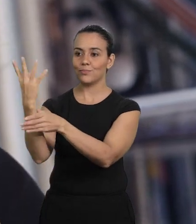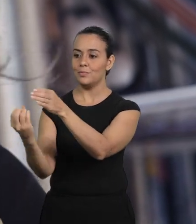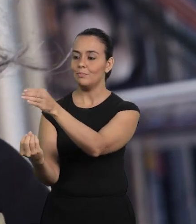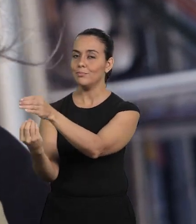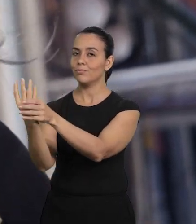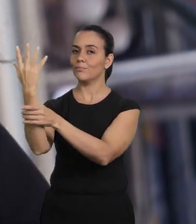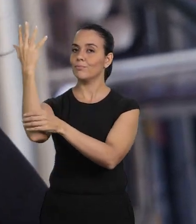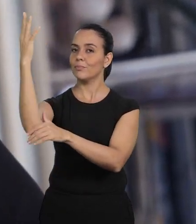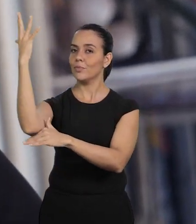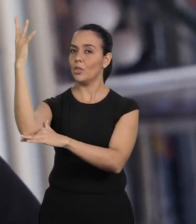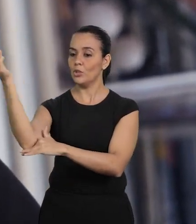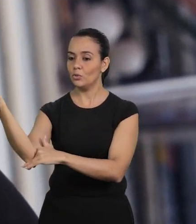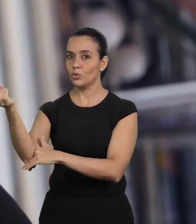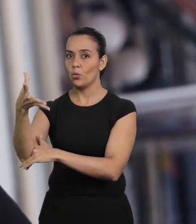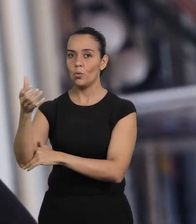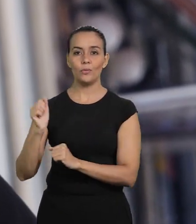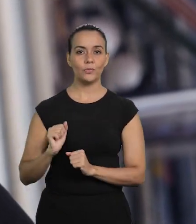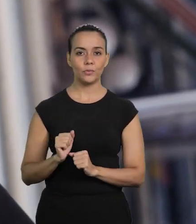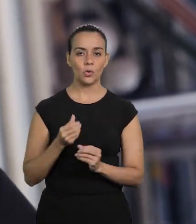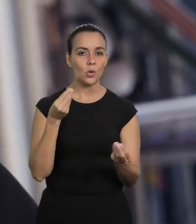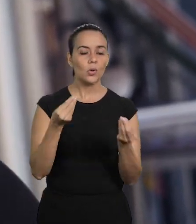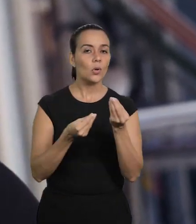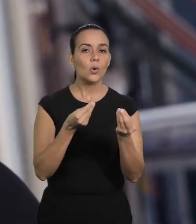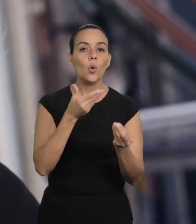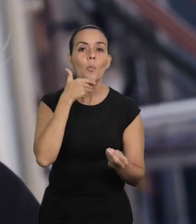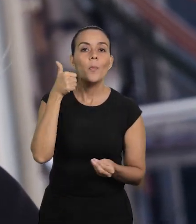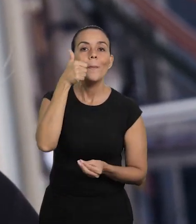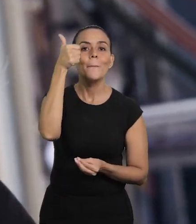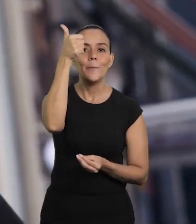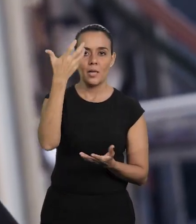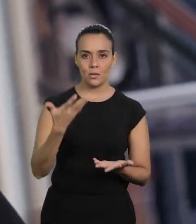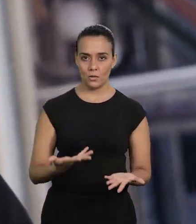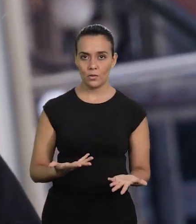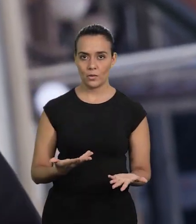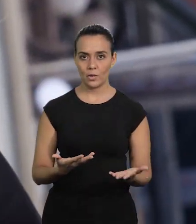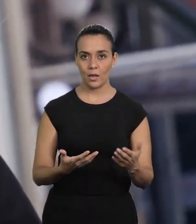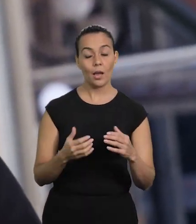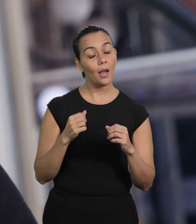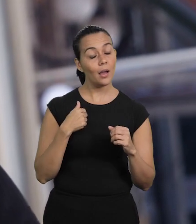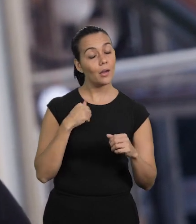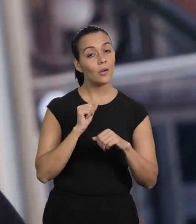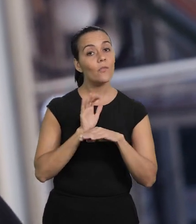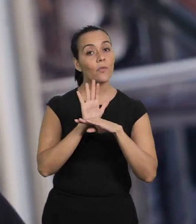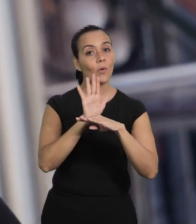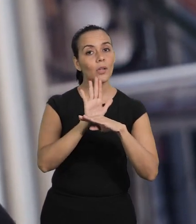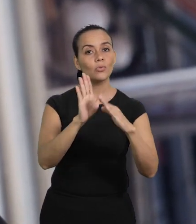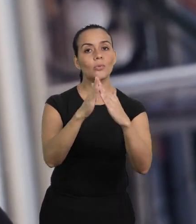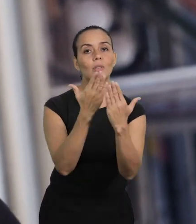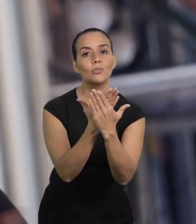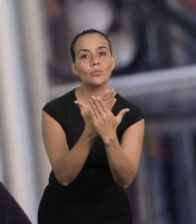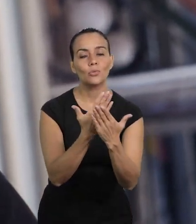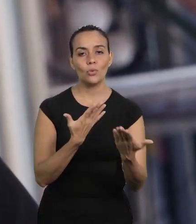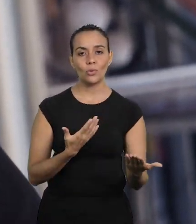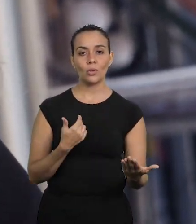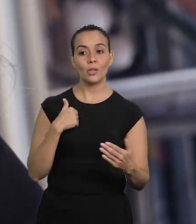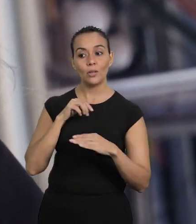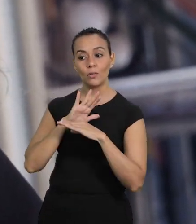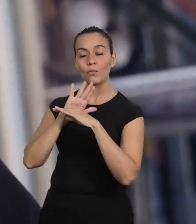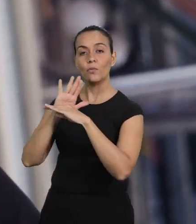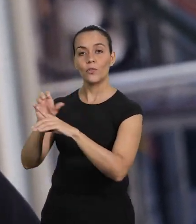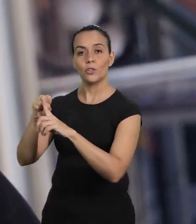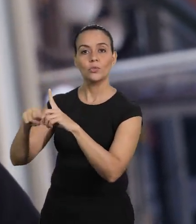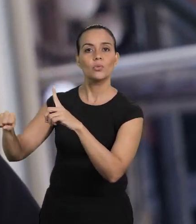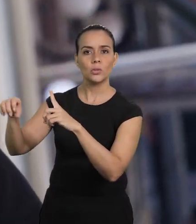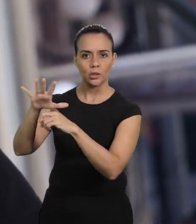de infraestrutura para a sociedade, em escolas, pode ser de diversas maneiras. Mas que você tem obrigação, sim,